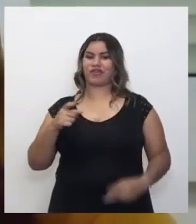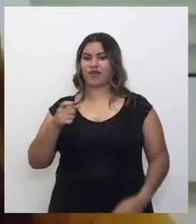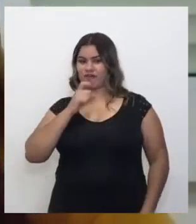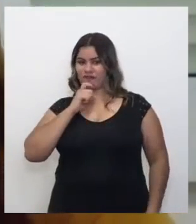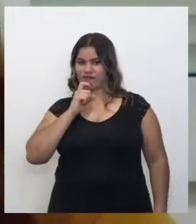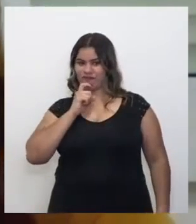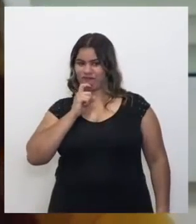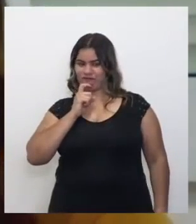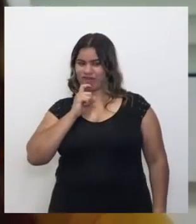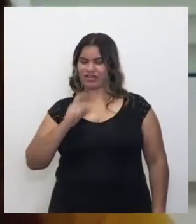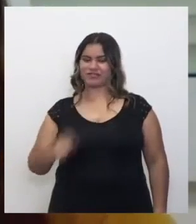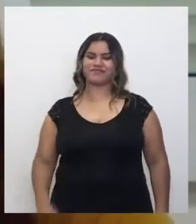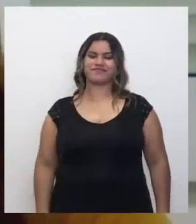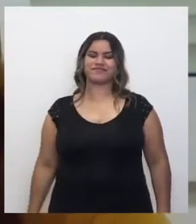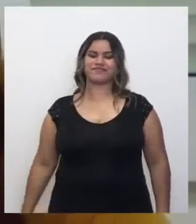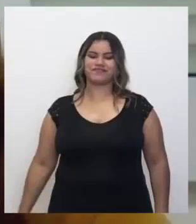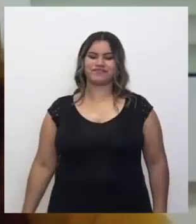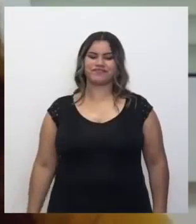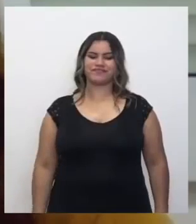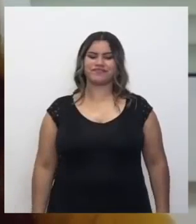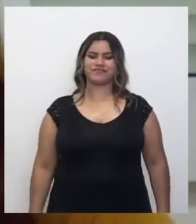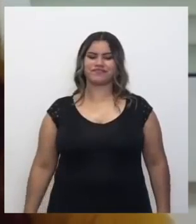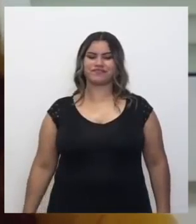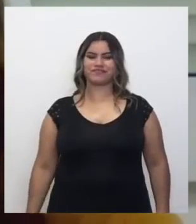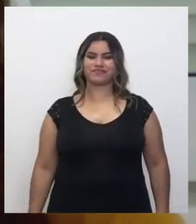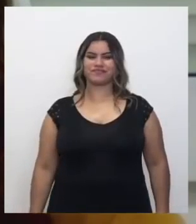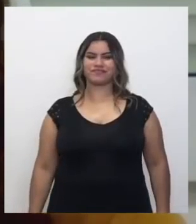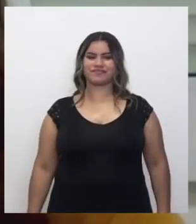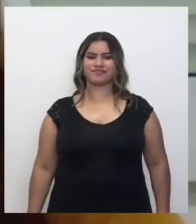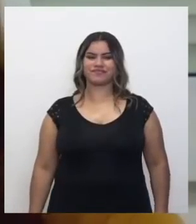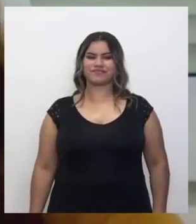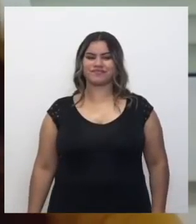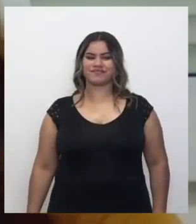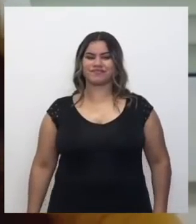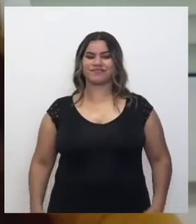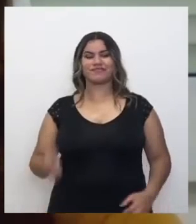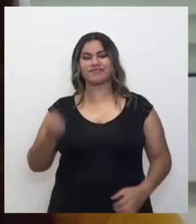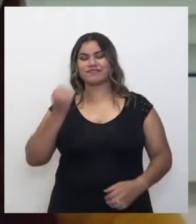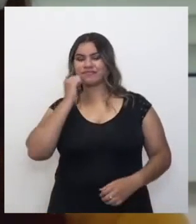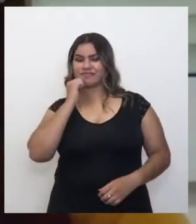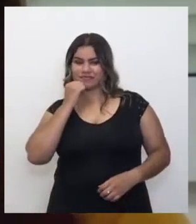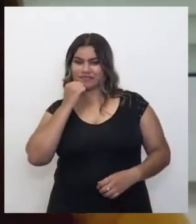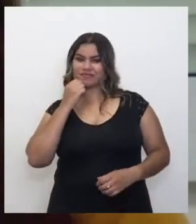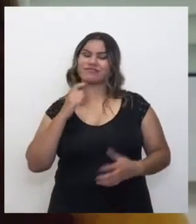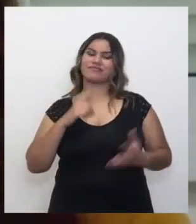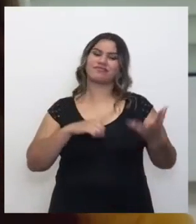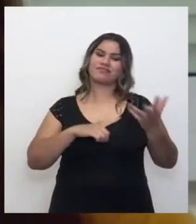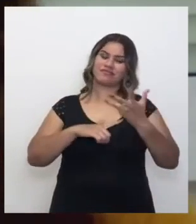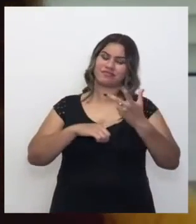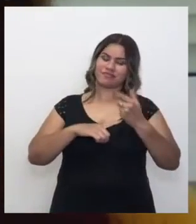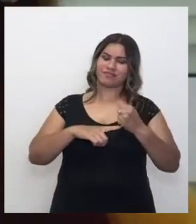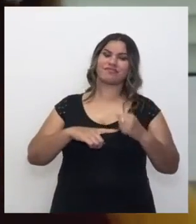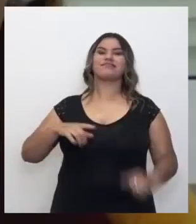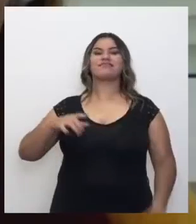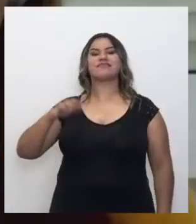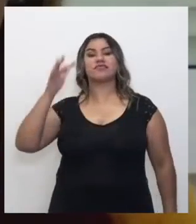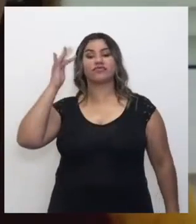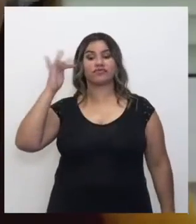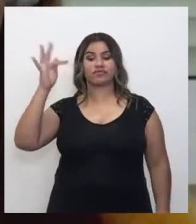cotidianas ao lado, né? Tem vizinhos muito especiais, né? A ciência, a arte,